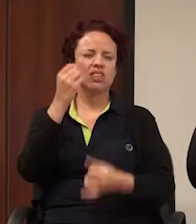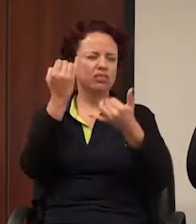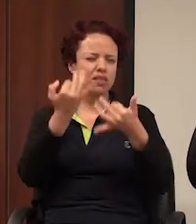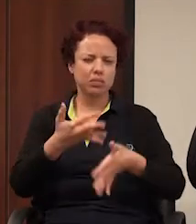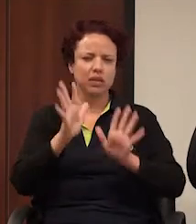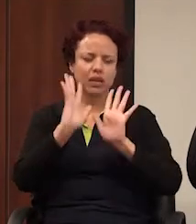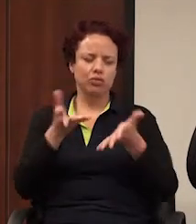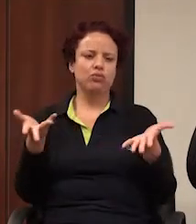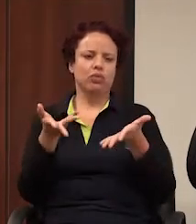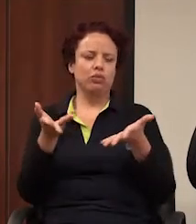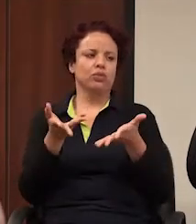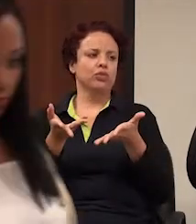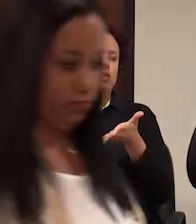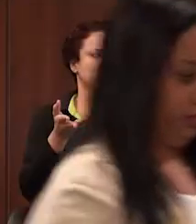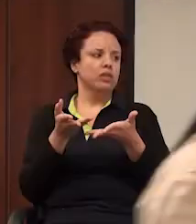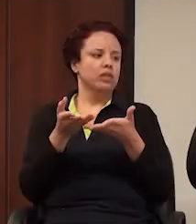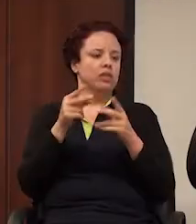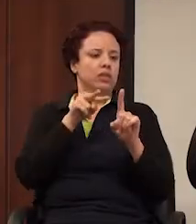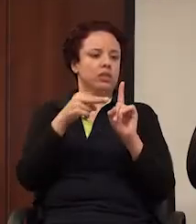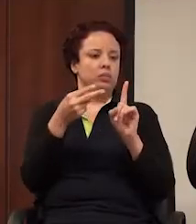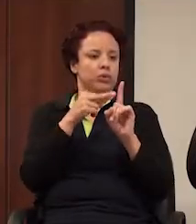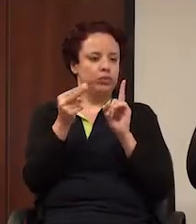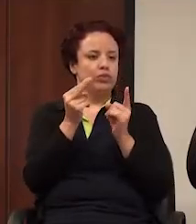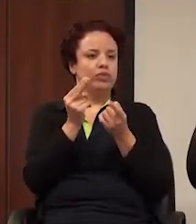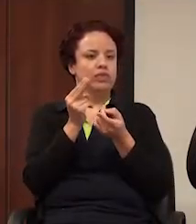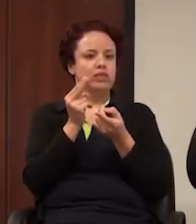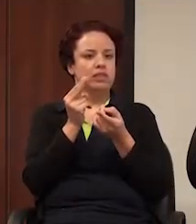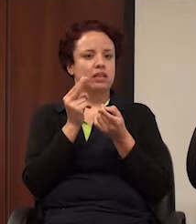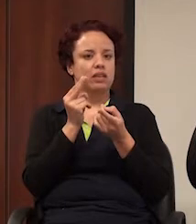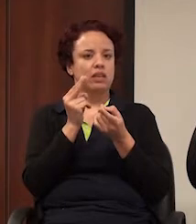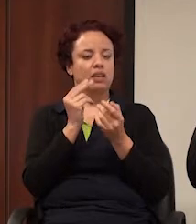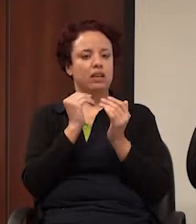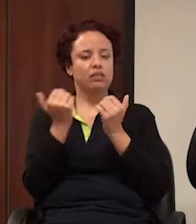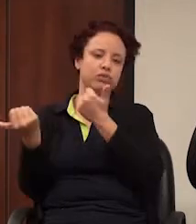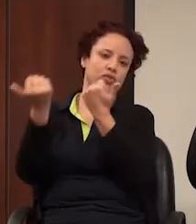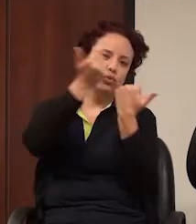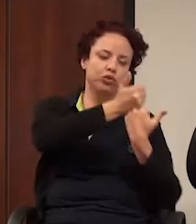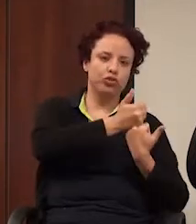anteriormente, né, essa visão acabou, né, sendo superada ao longo